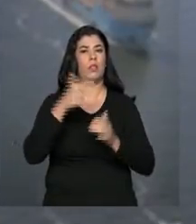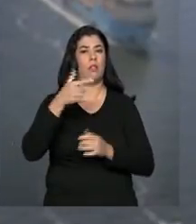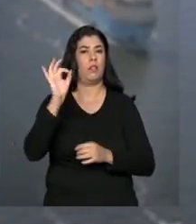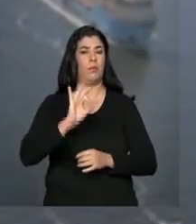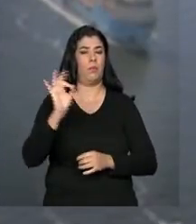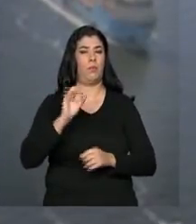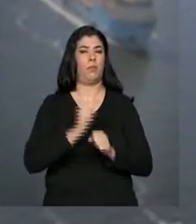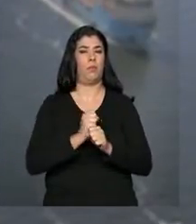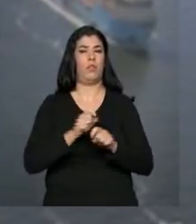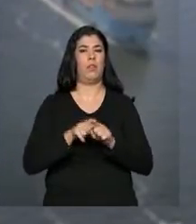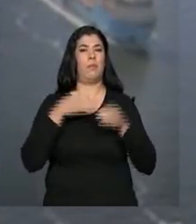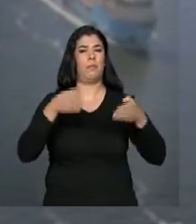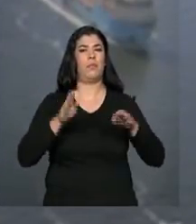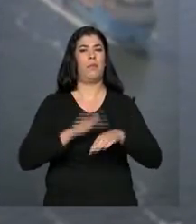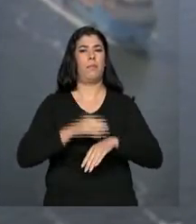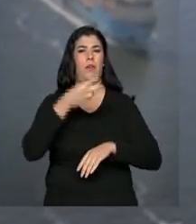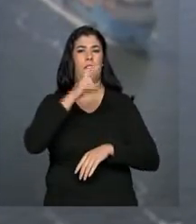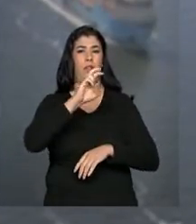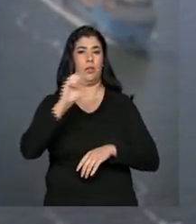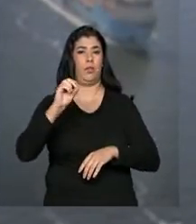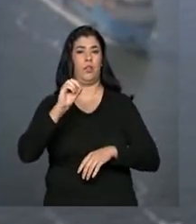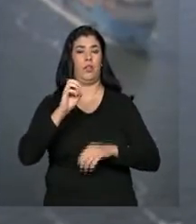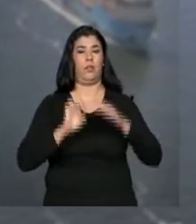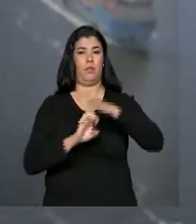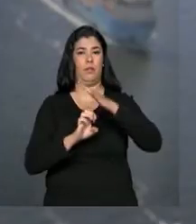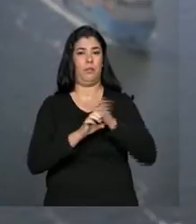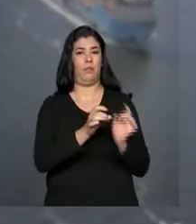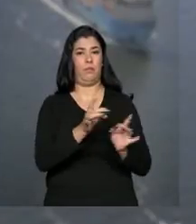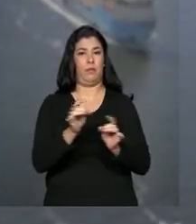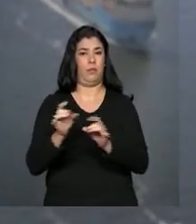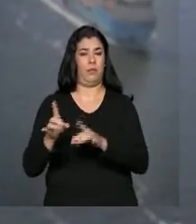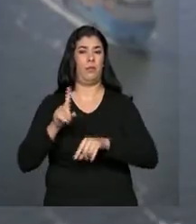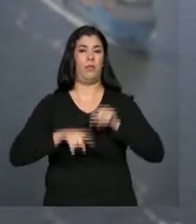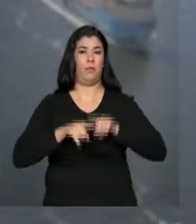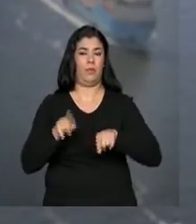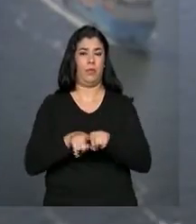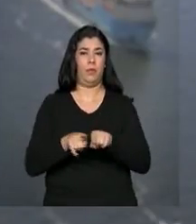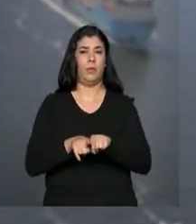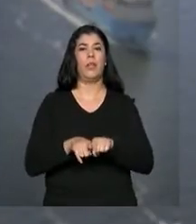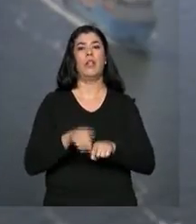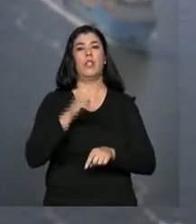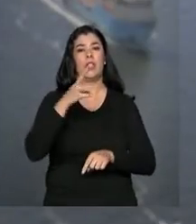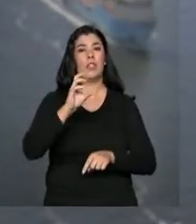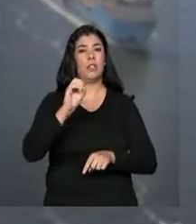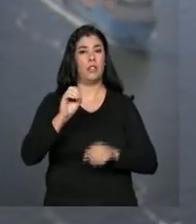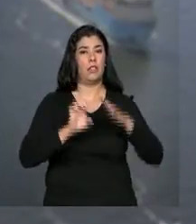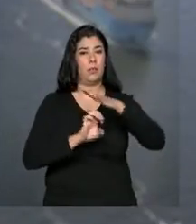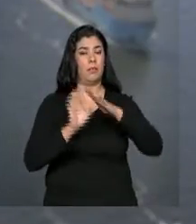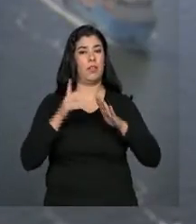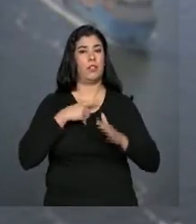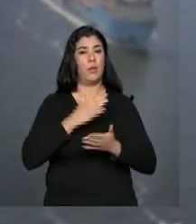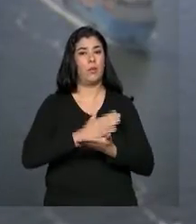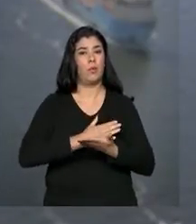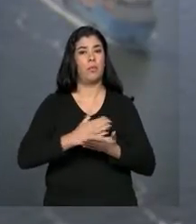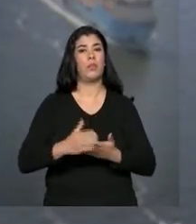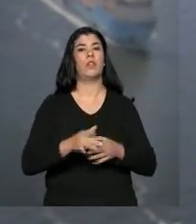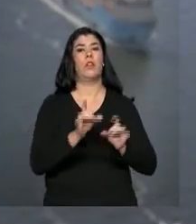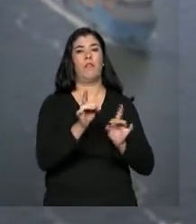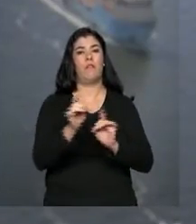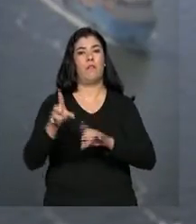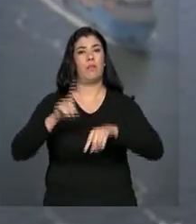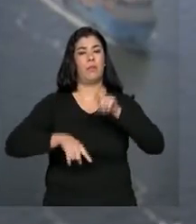mais de 500 empresas exportadoras brasileiras. Dessas, 30 já estão exportando para os países